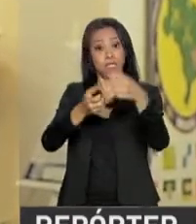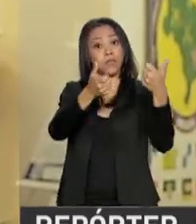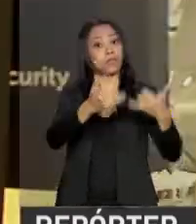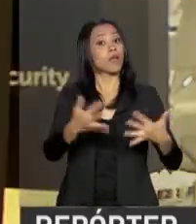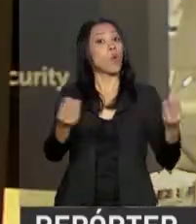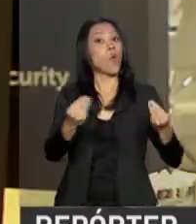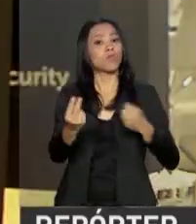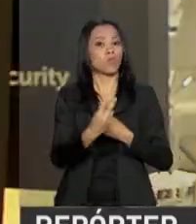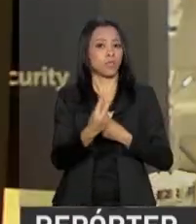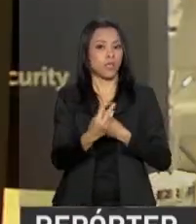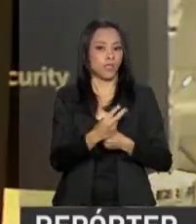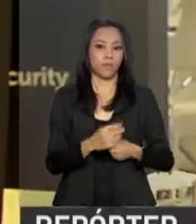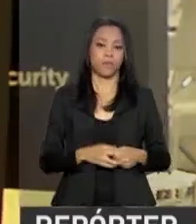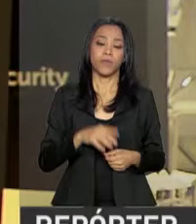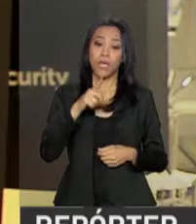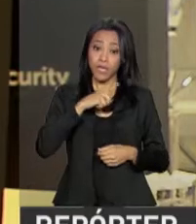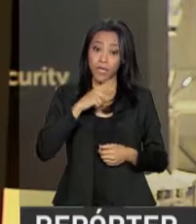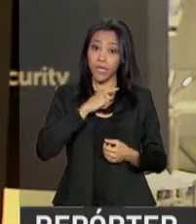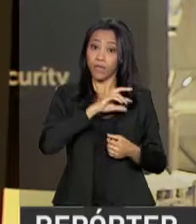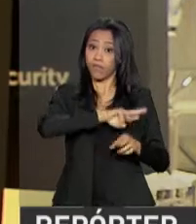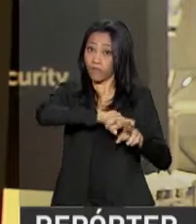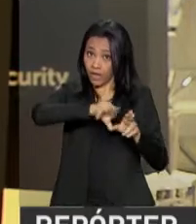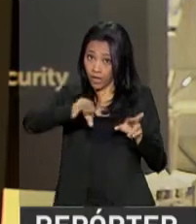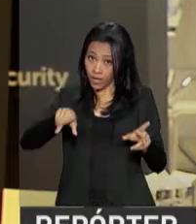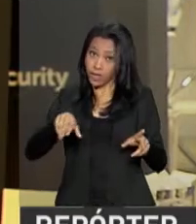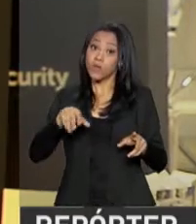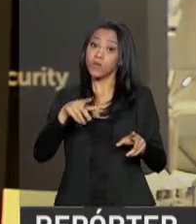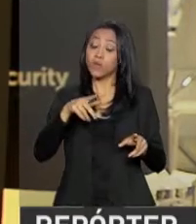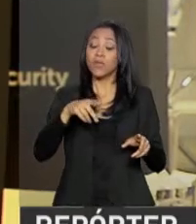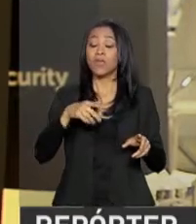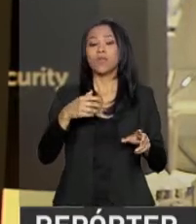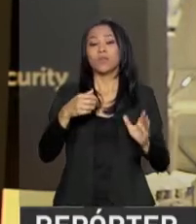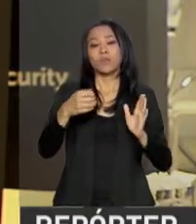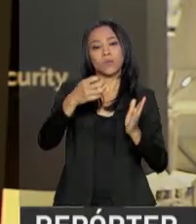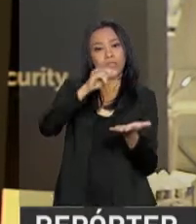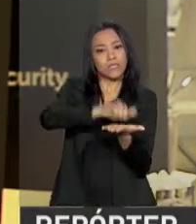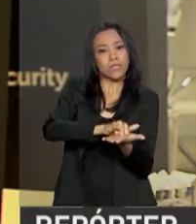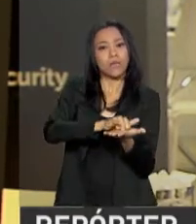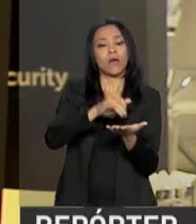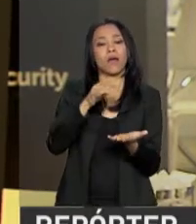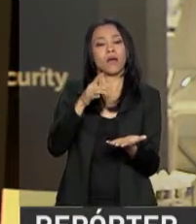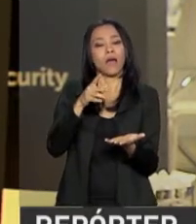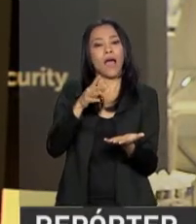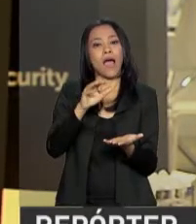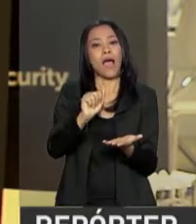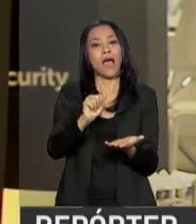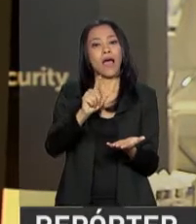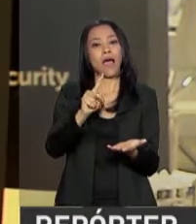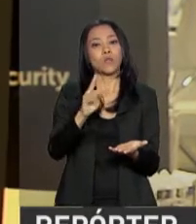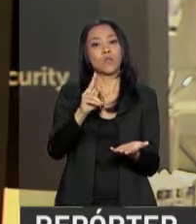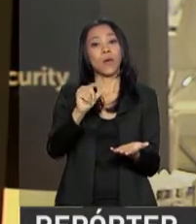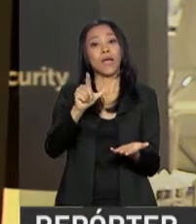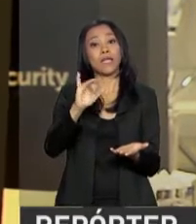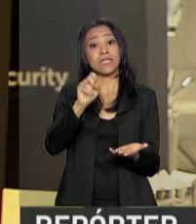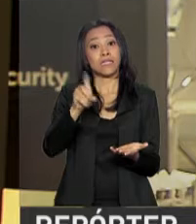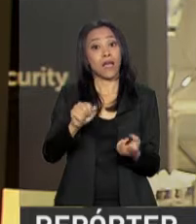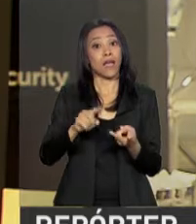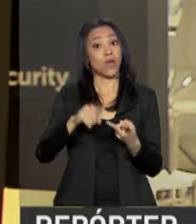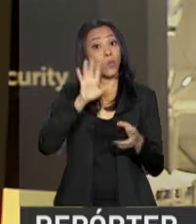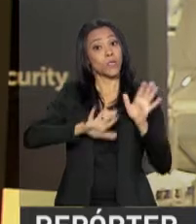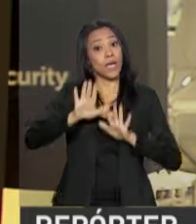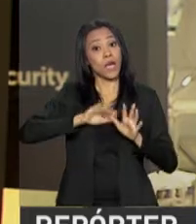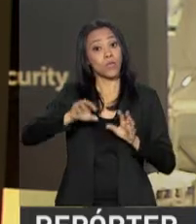proteger se os sistemas operacionais atualizados a tomar cuidado com o antivírus que você escolhe